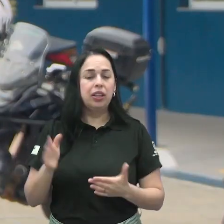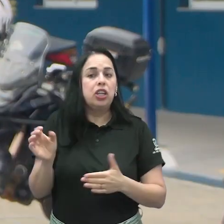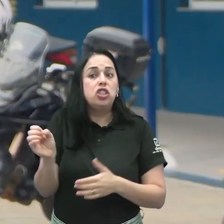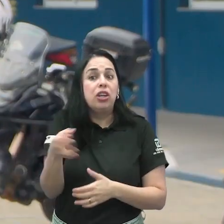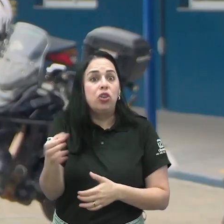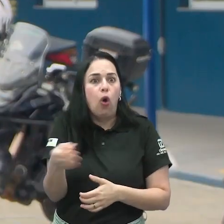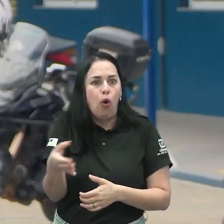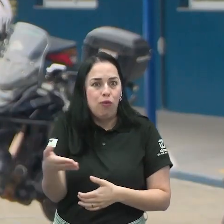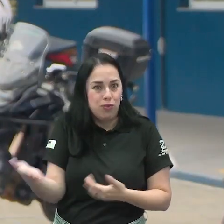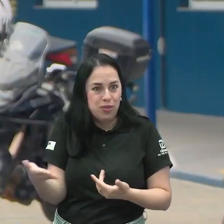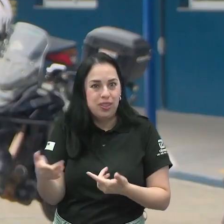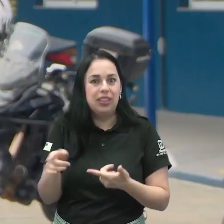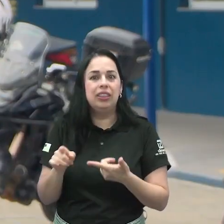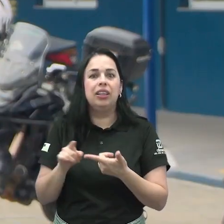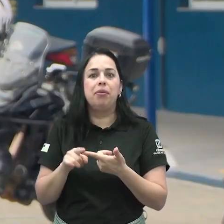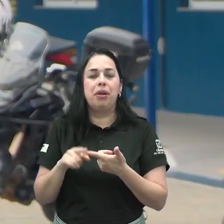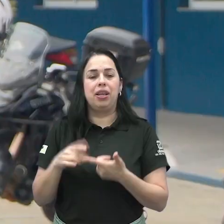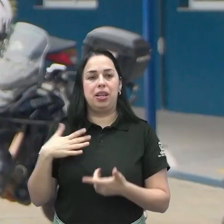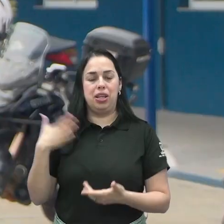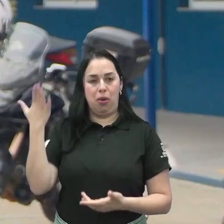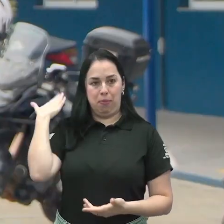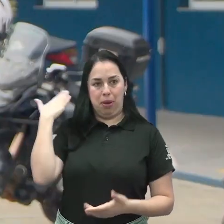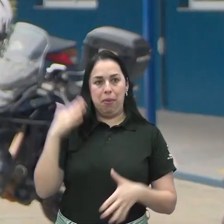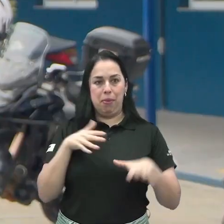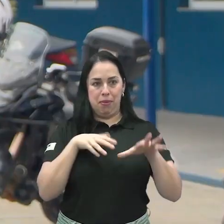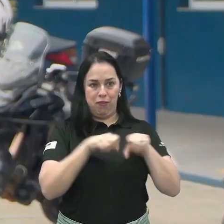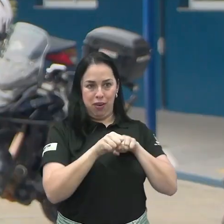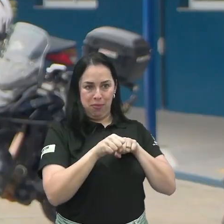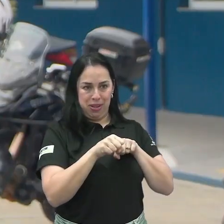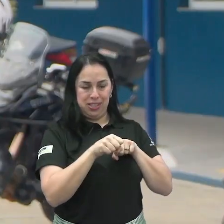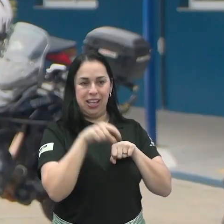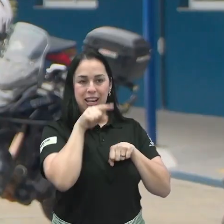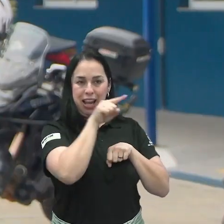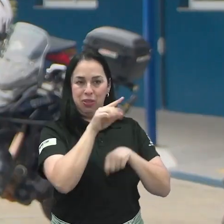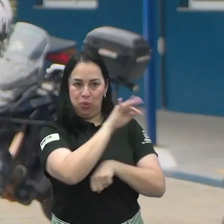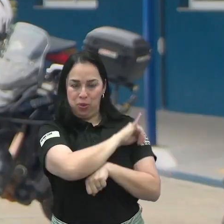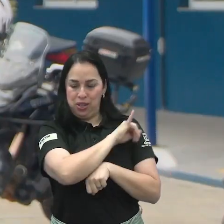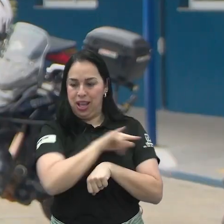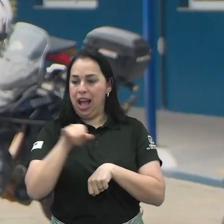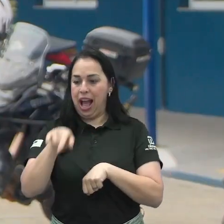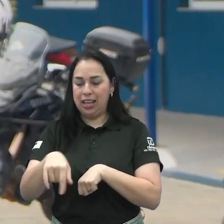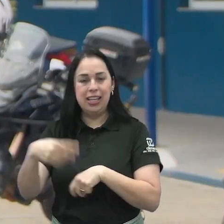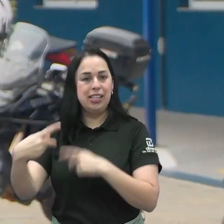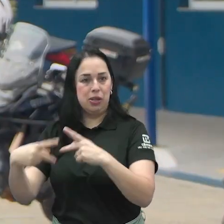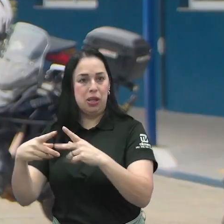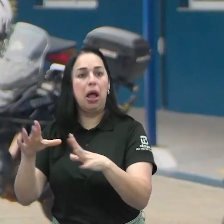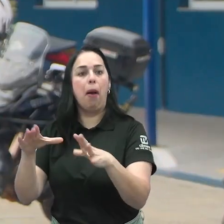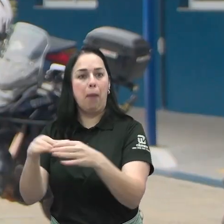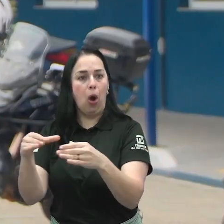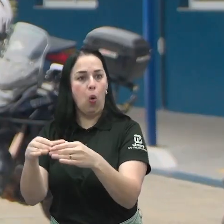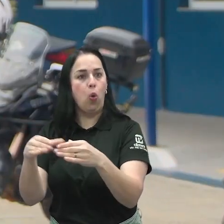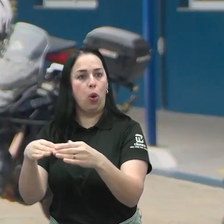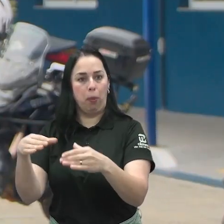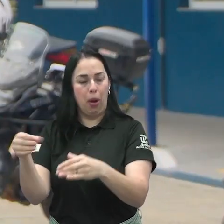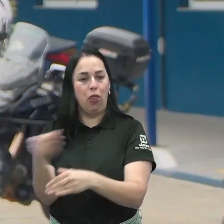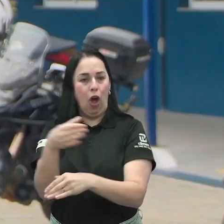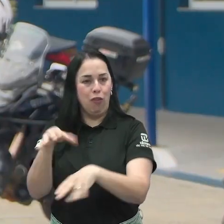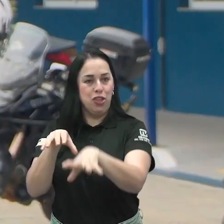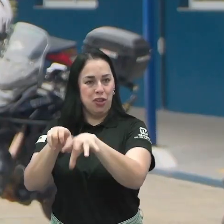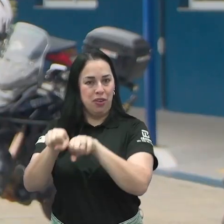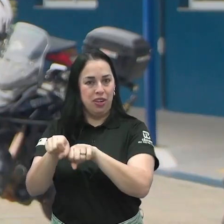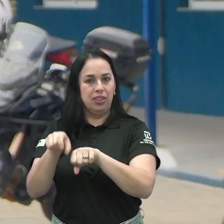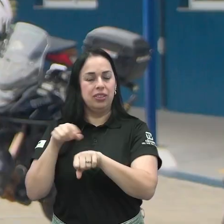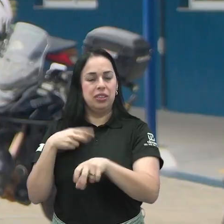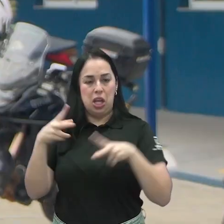Tivemos guardas formados. O dia que eu me formei no Rio de Janeiro, nós tivemos uma formatura de novos guardas aqui, justamente na mesma data.